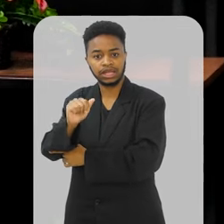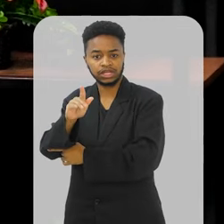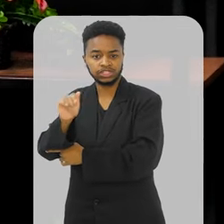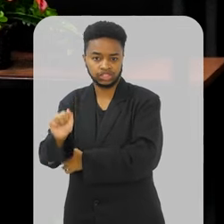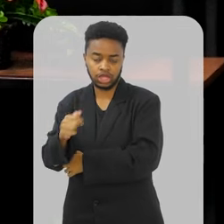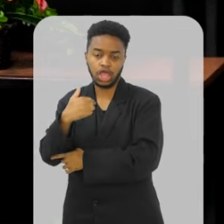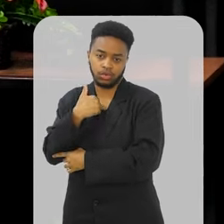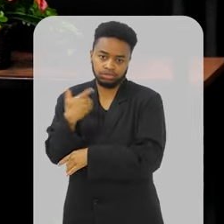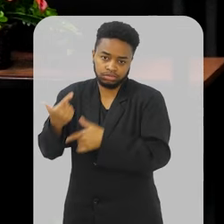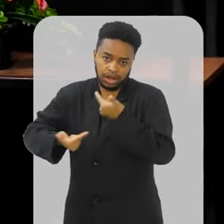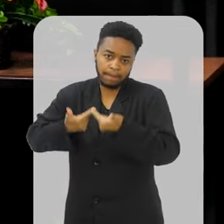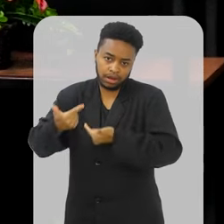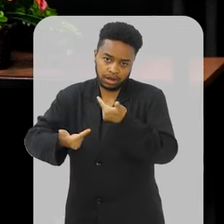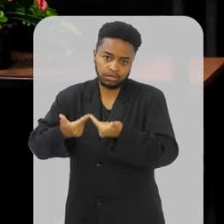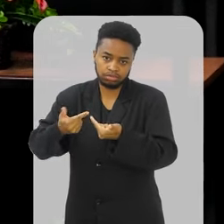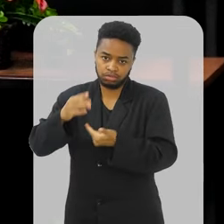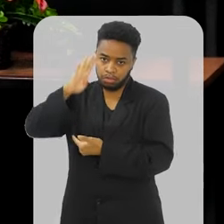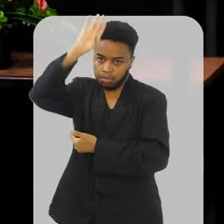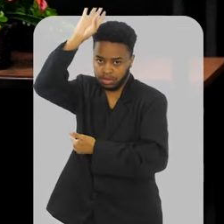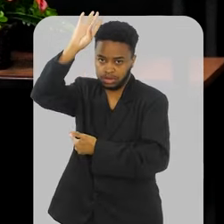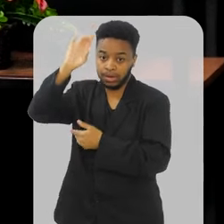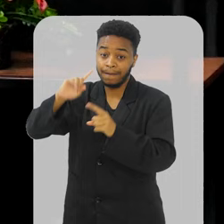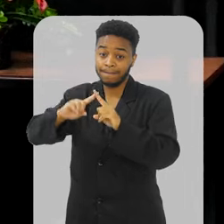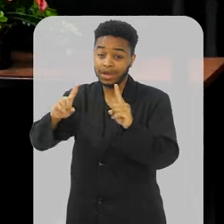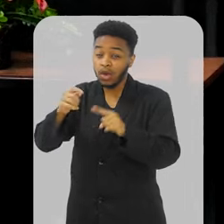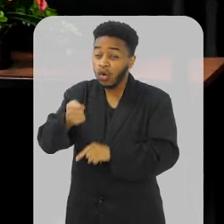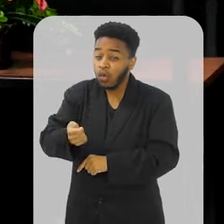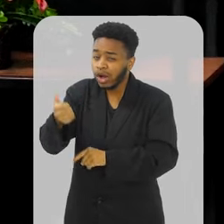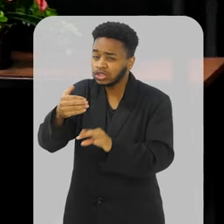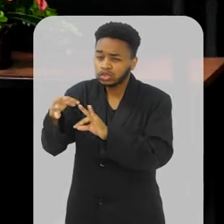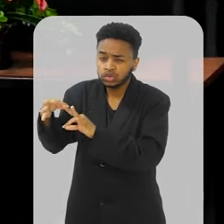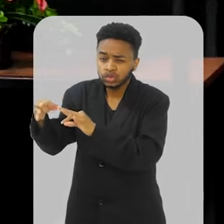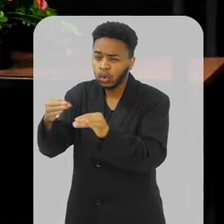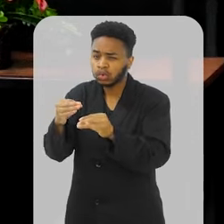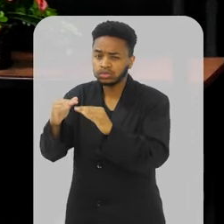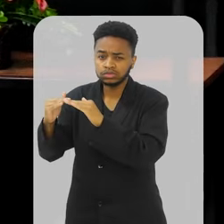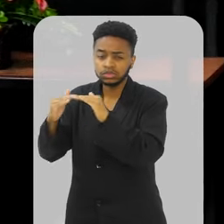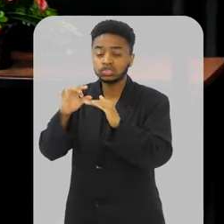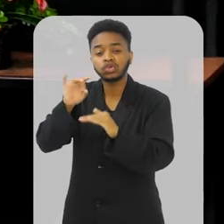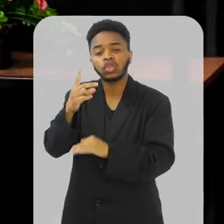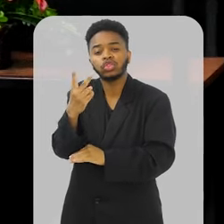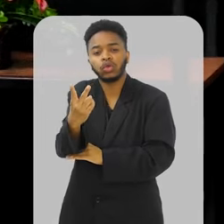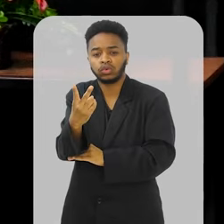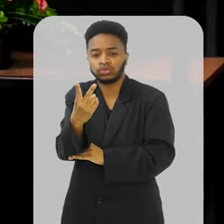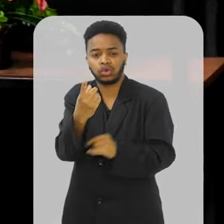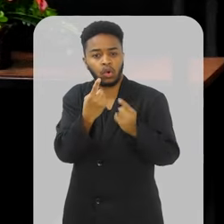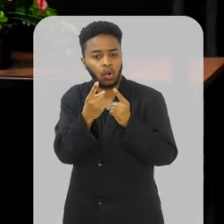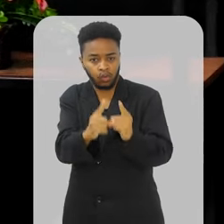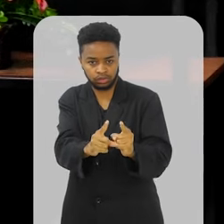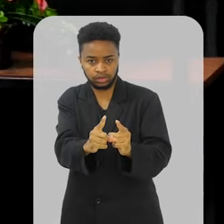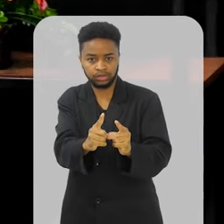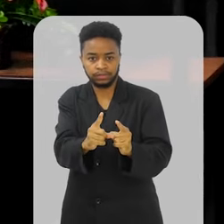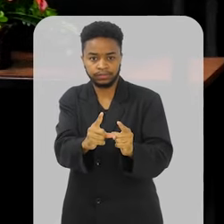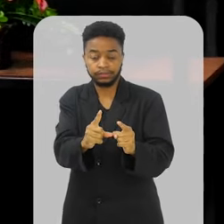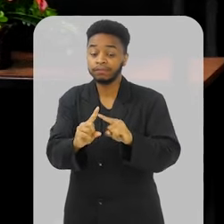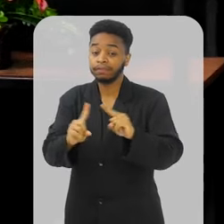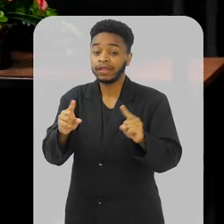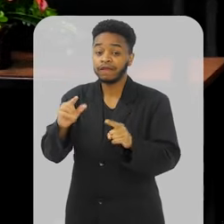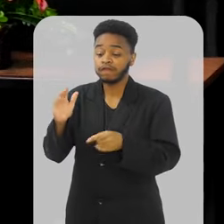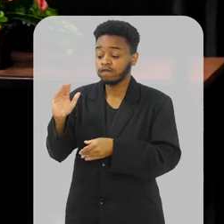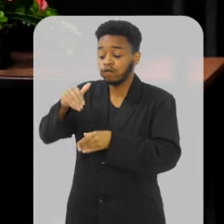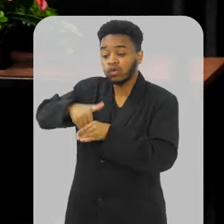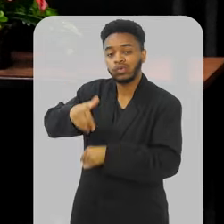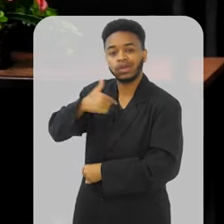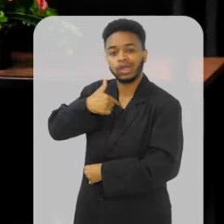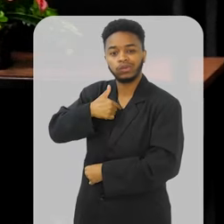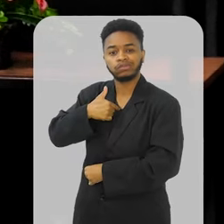serviço no quartel quando na eleição quase que por unanimidade apenas dois votos contrários Eu Fui